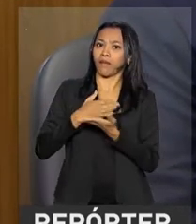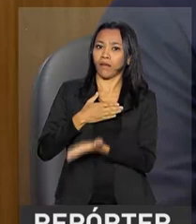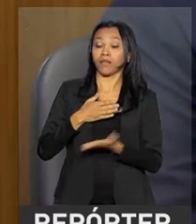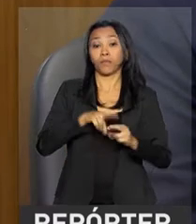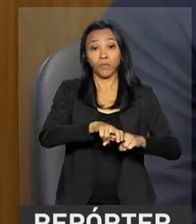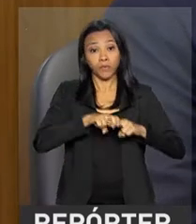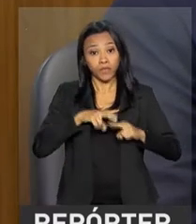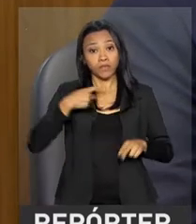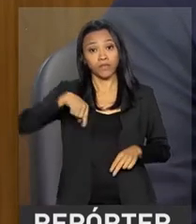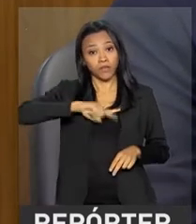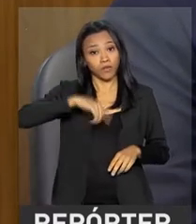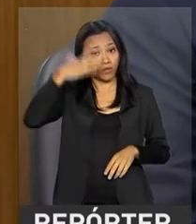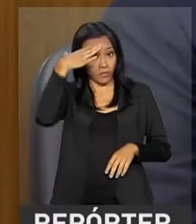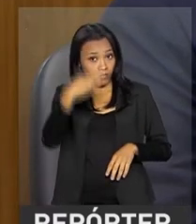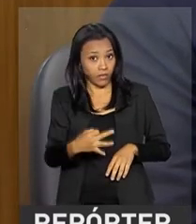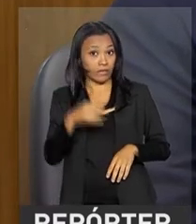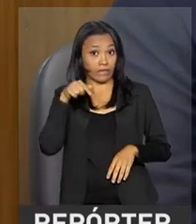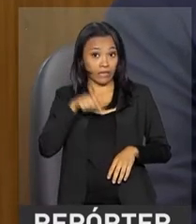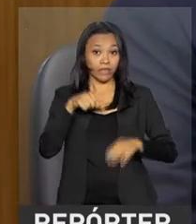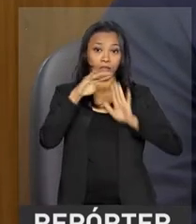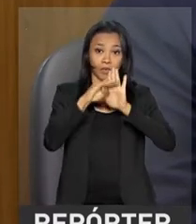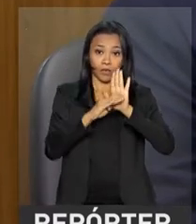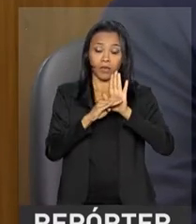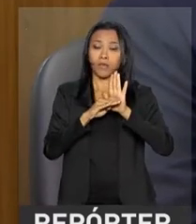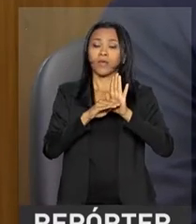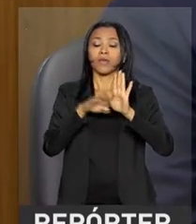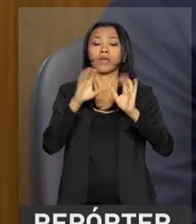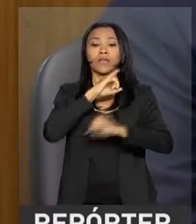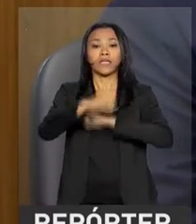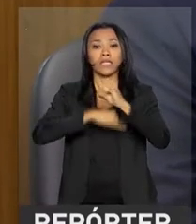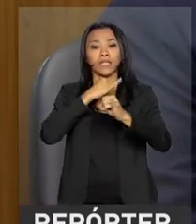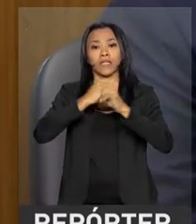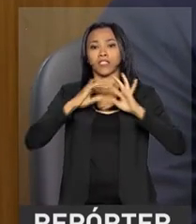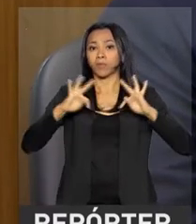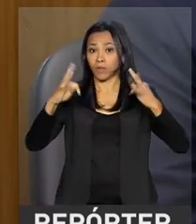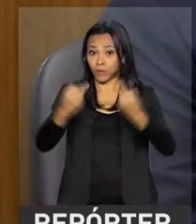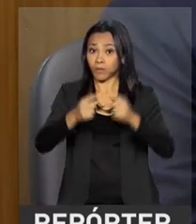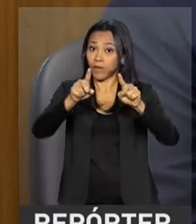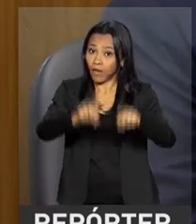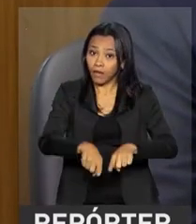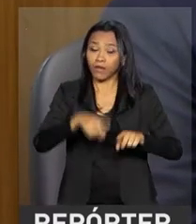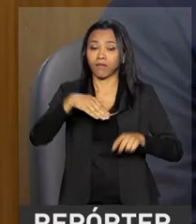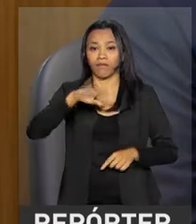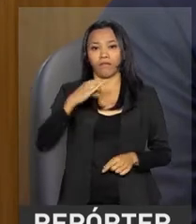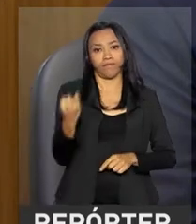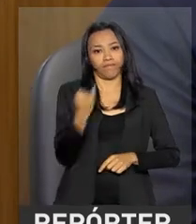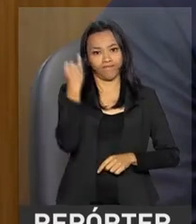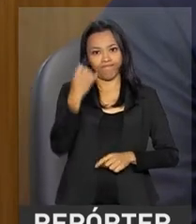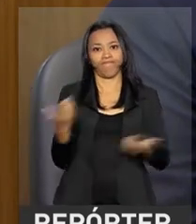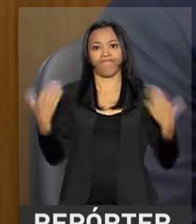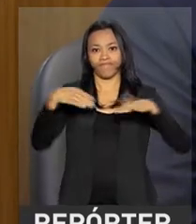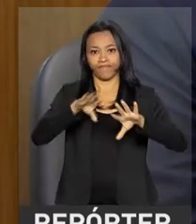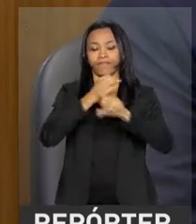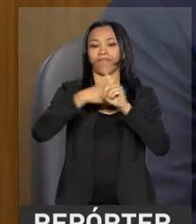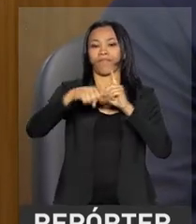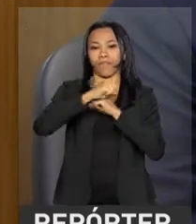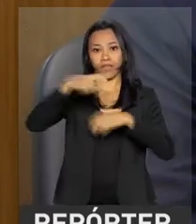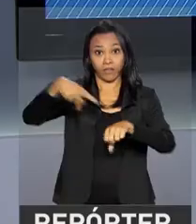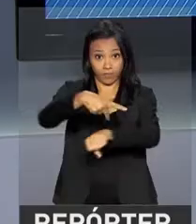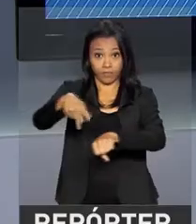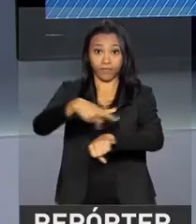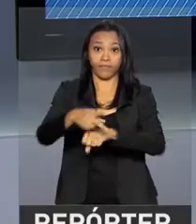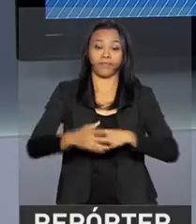de nós entendemos que esse programa internet para todos é um dos programas mais importantes de inclusão social no país